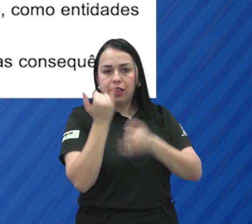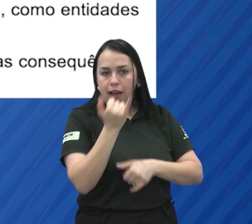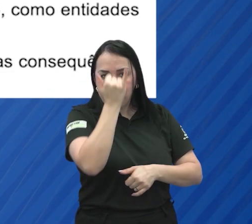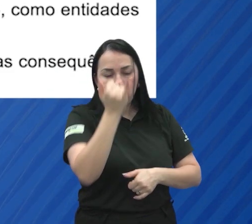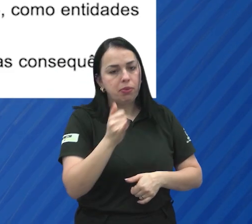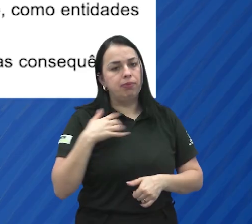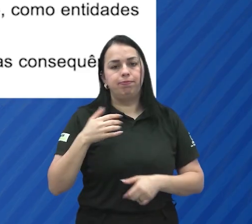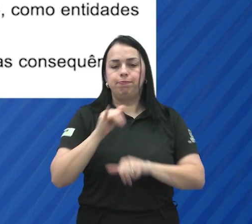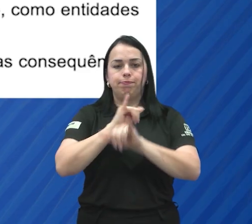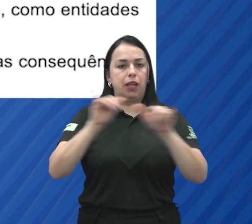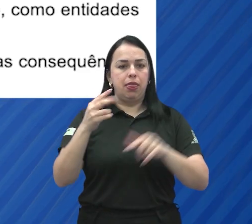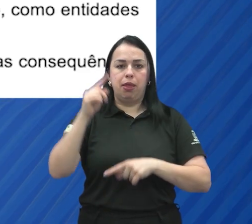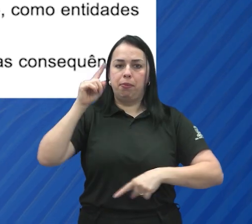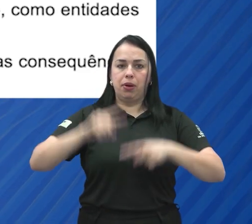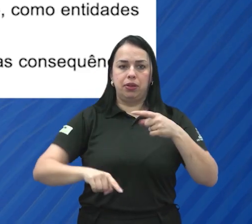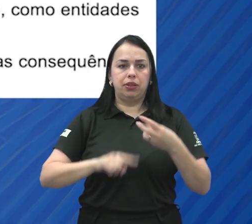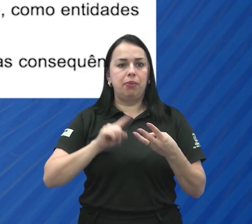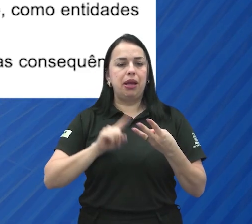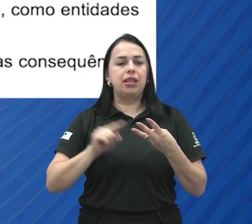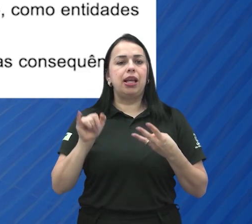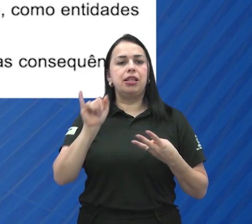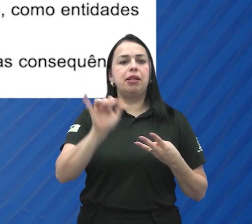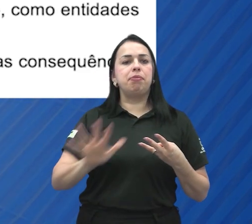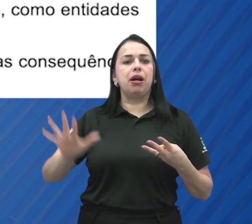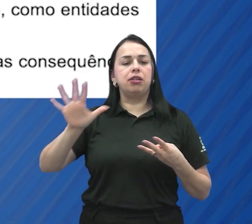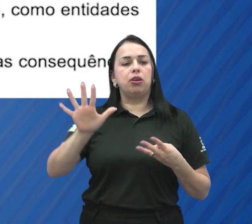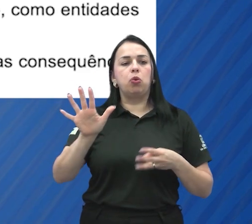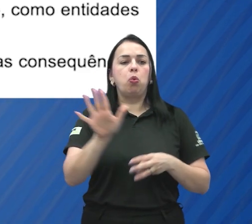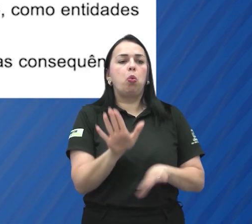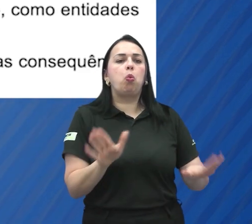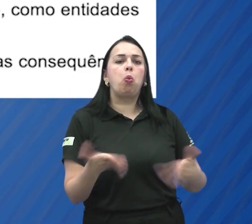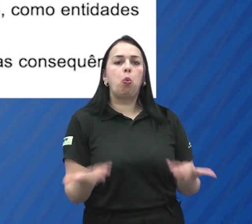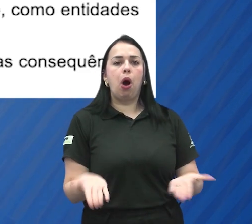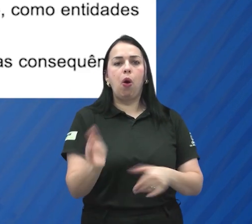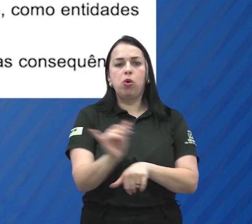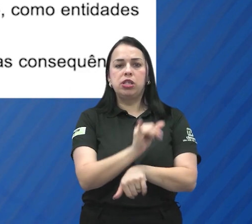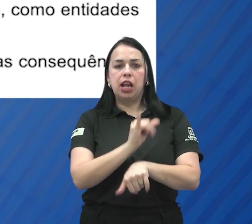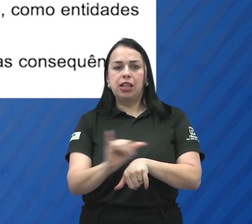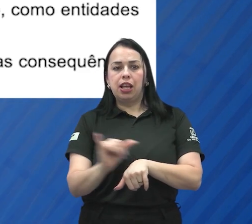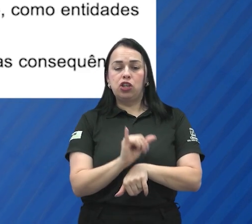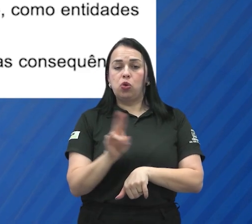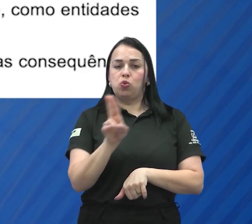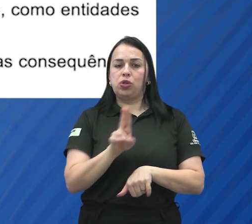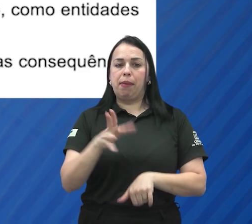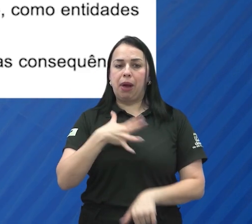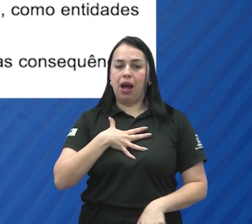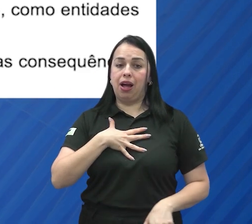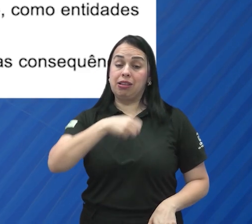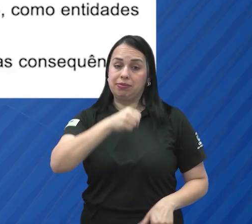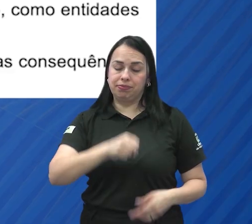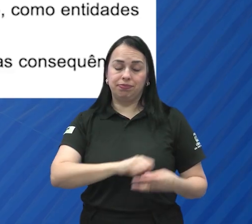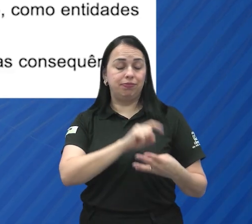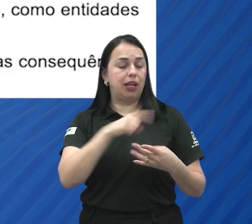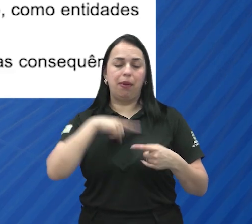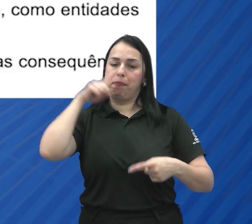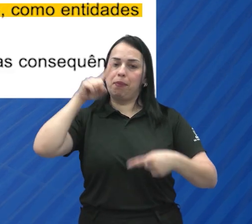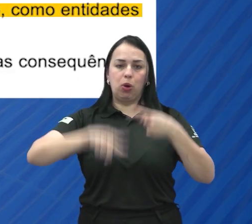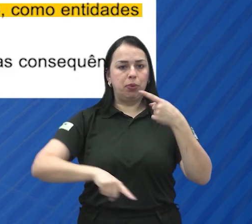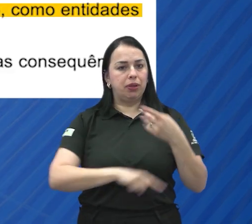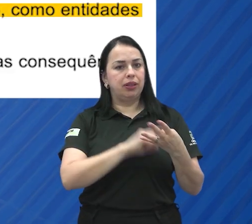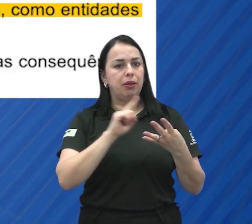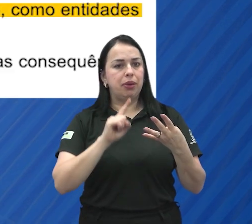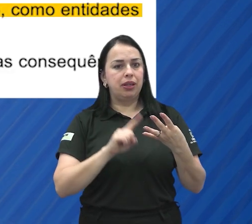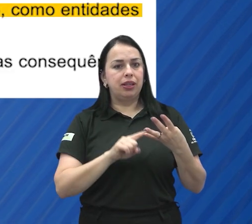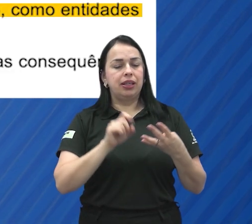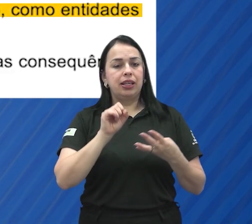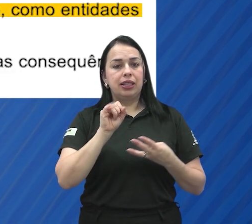idade da vítima e nem utilizar ilustrações que de alguma forma mostrem métodos usados em suicídios.